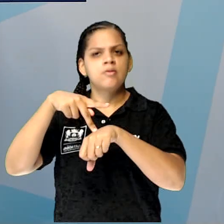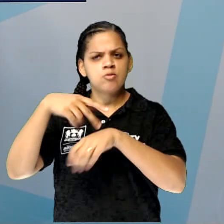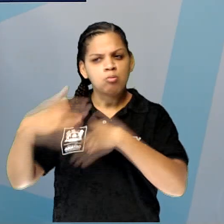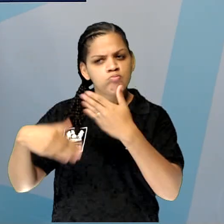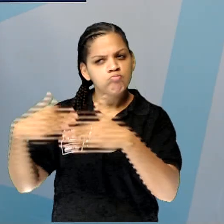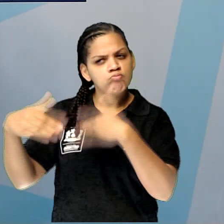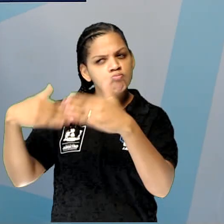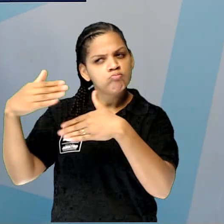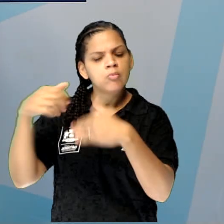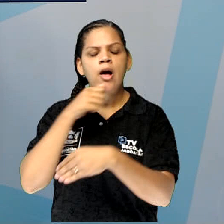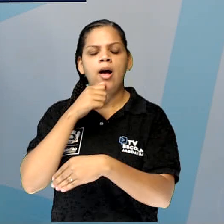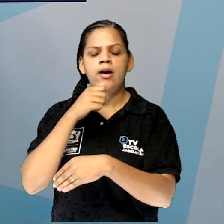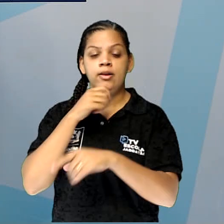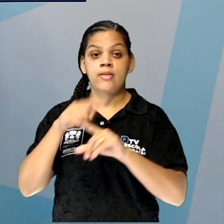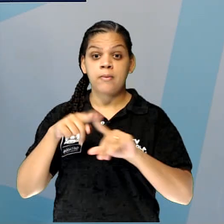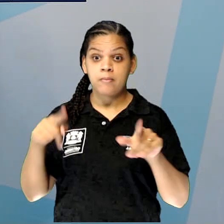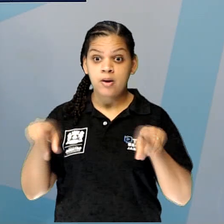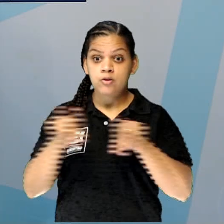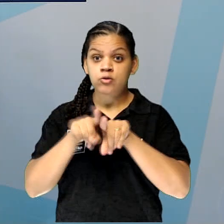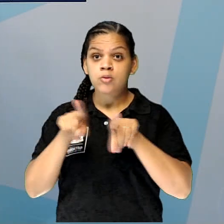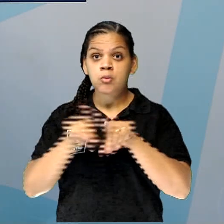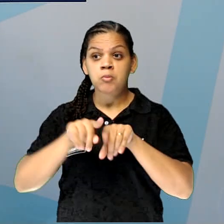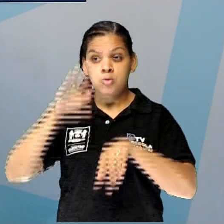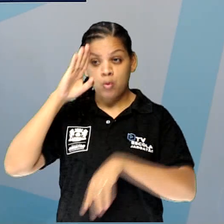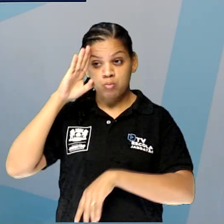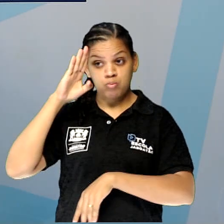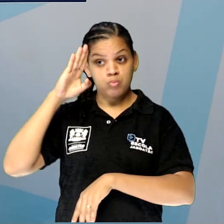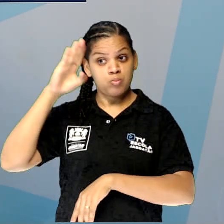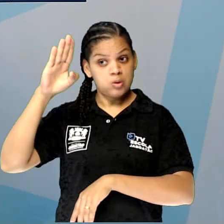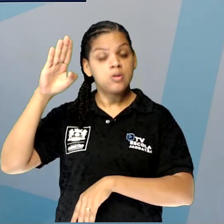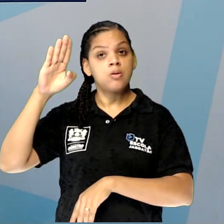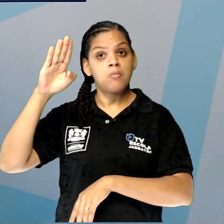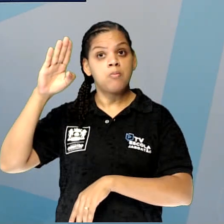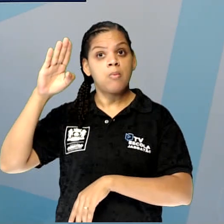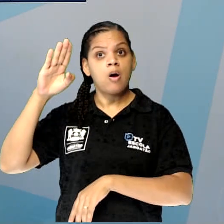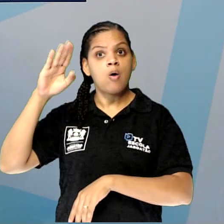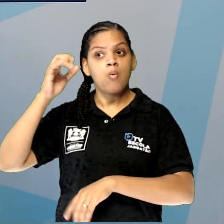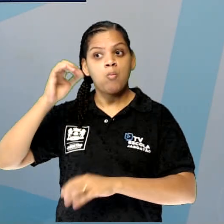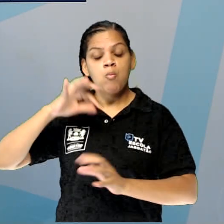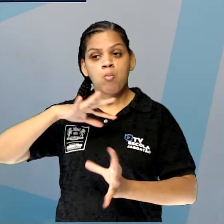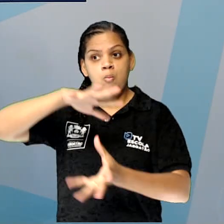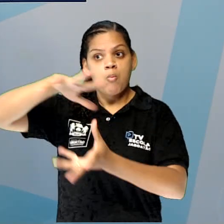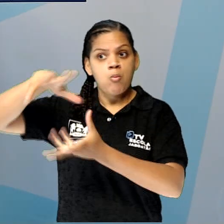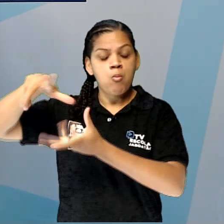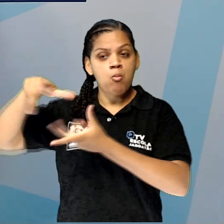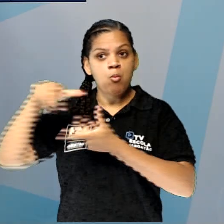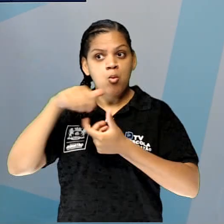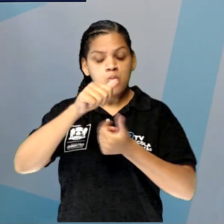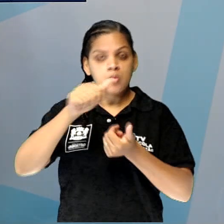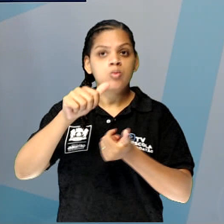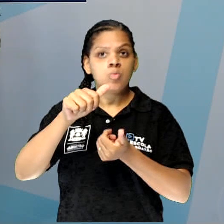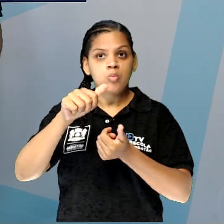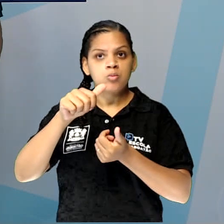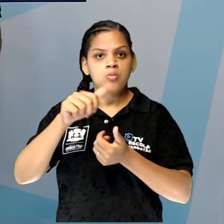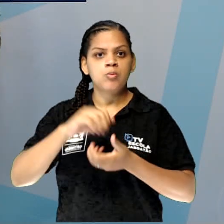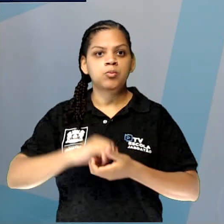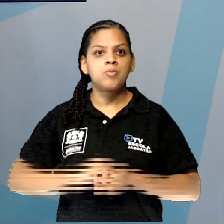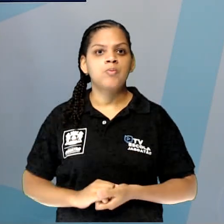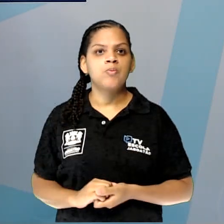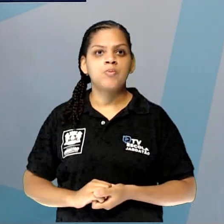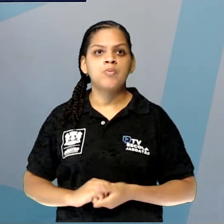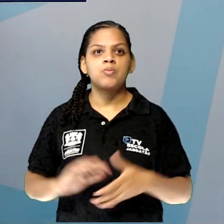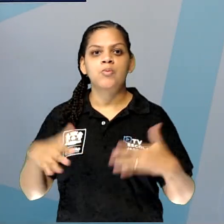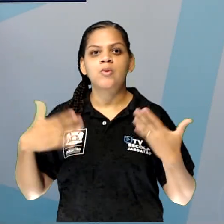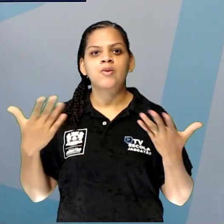desenvolvimento, mas também são chamados a elite emergente mundial, certo? Então, aluno do 8º ano,